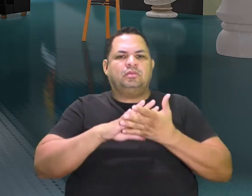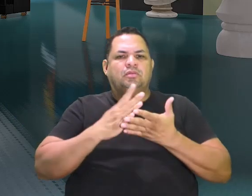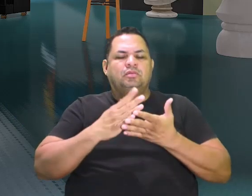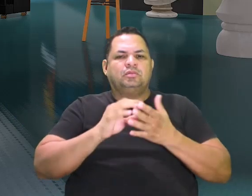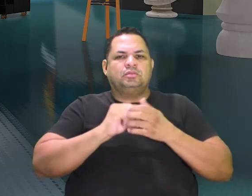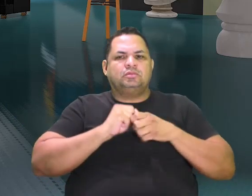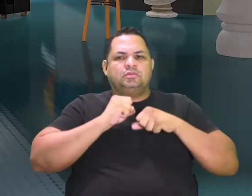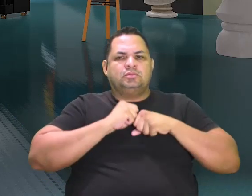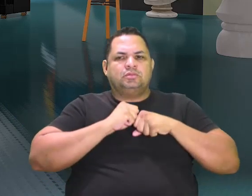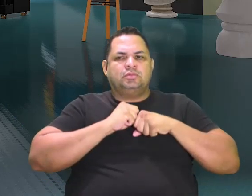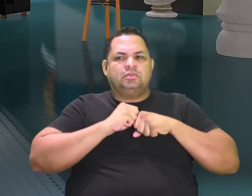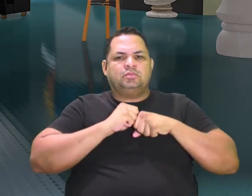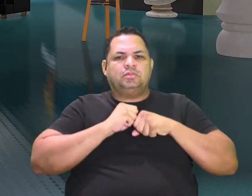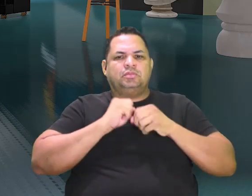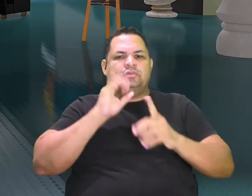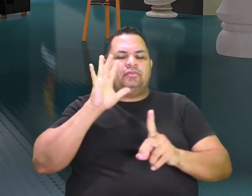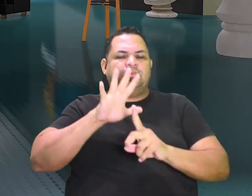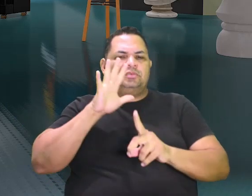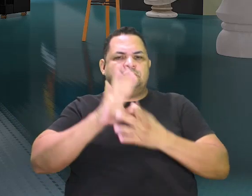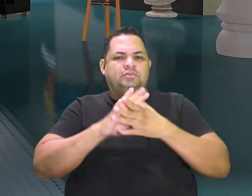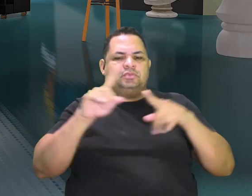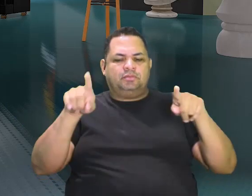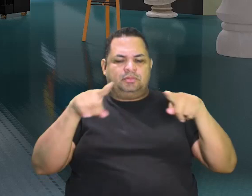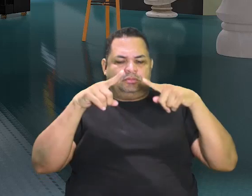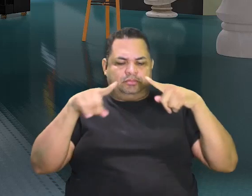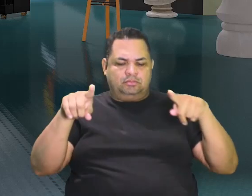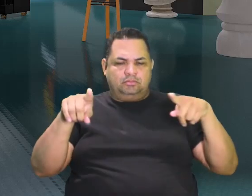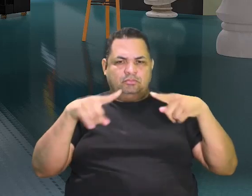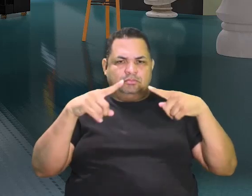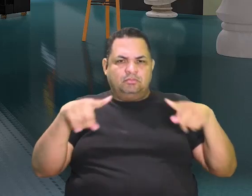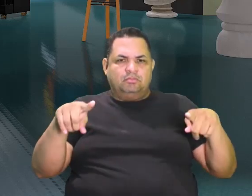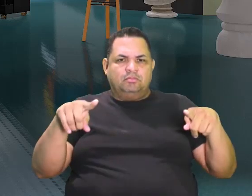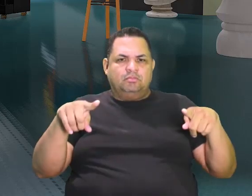resvala também na música, ela resvala também